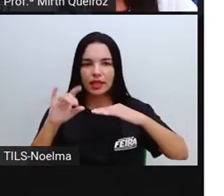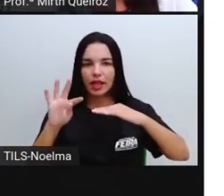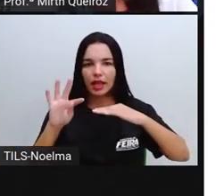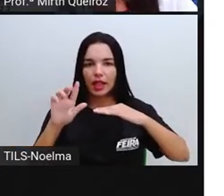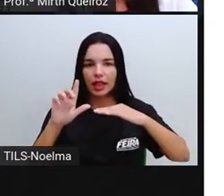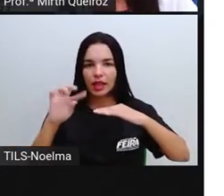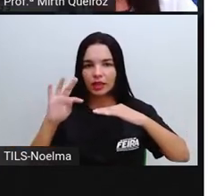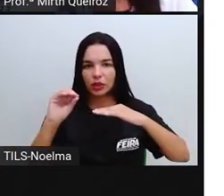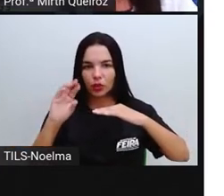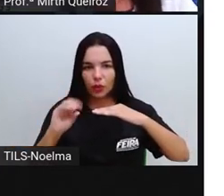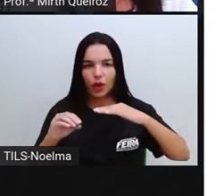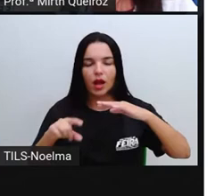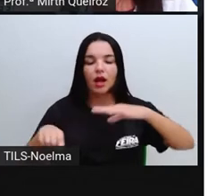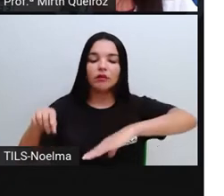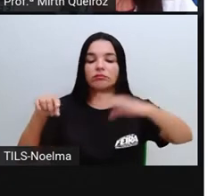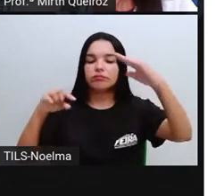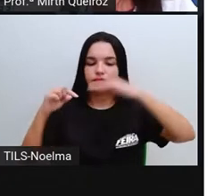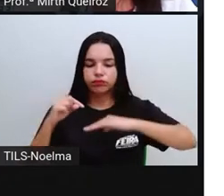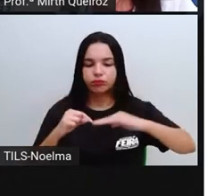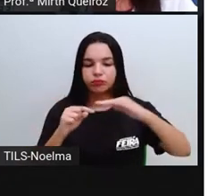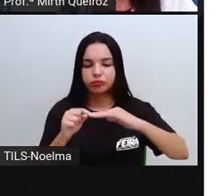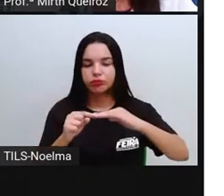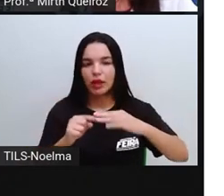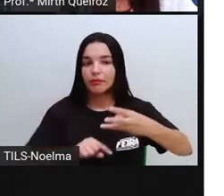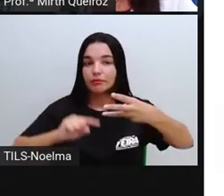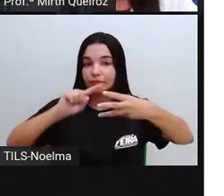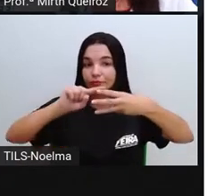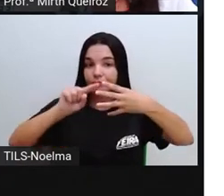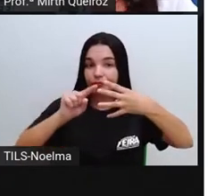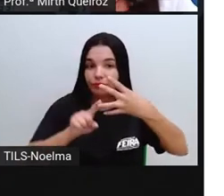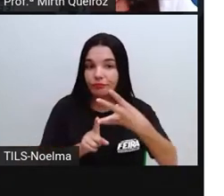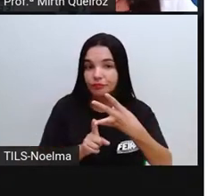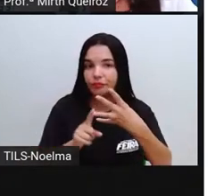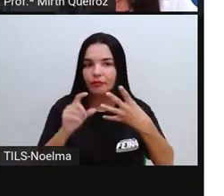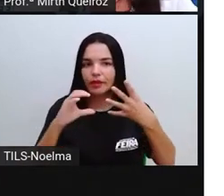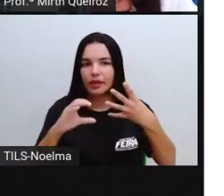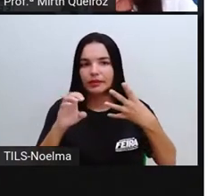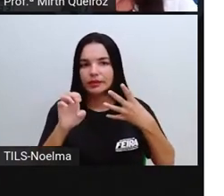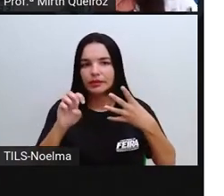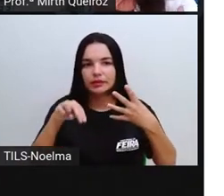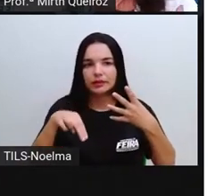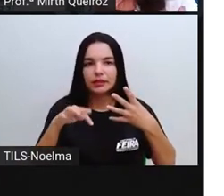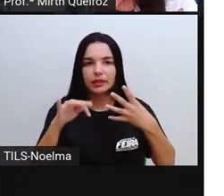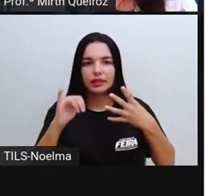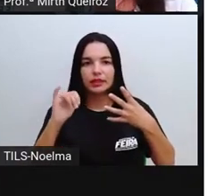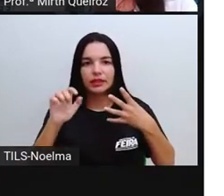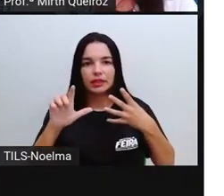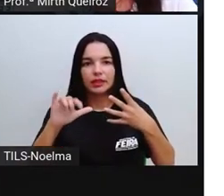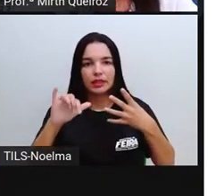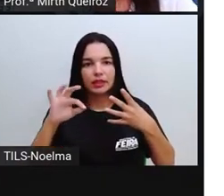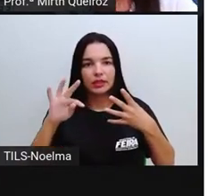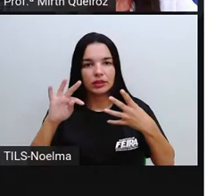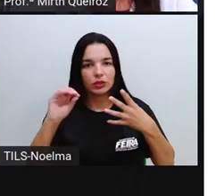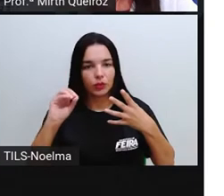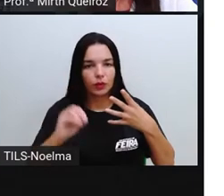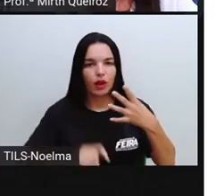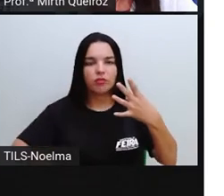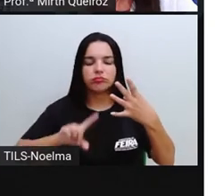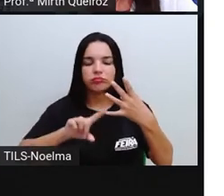o mililitro, que é a milésima parte de 1 litro, certo? Então, é menos. Por